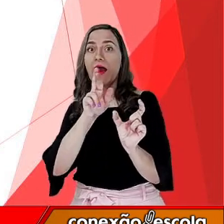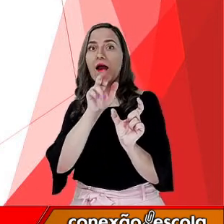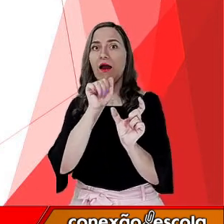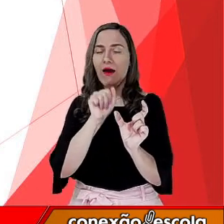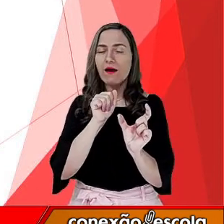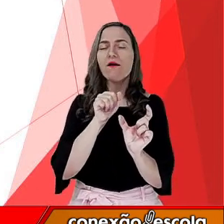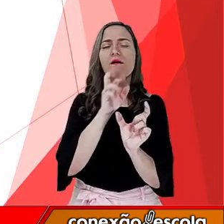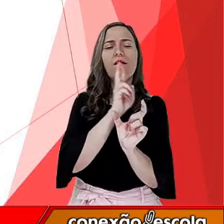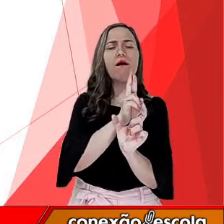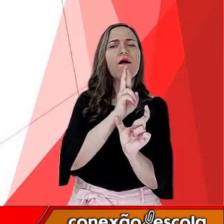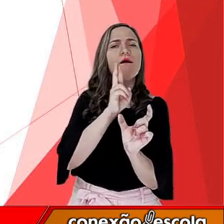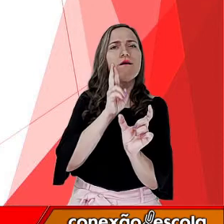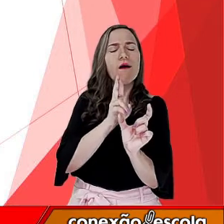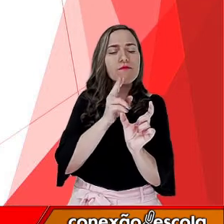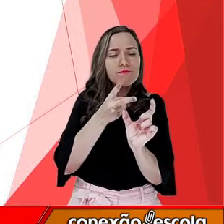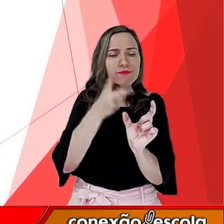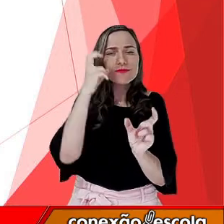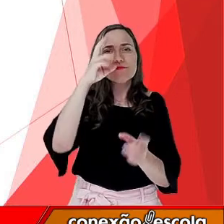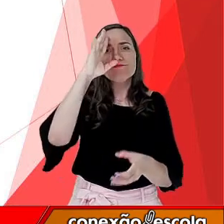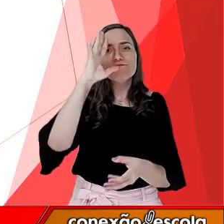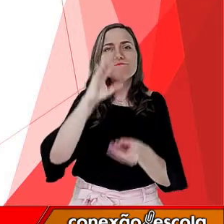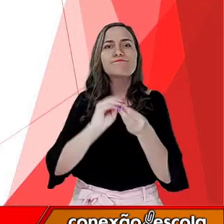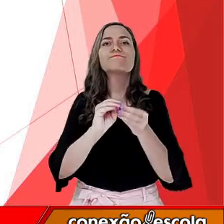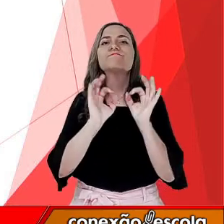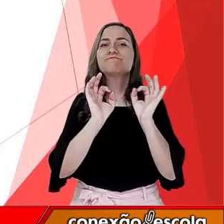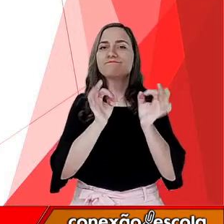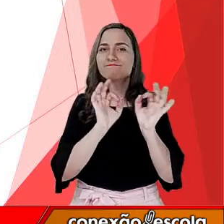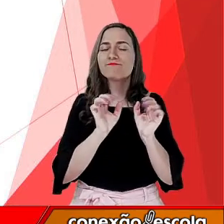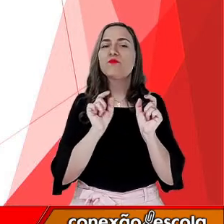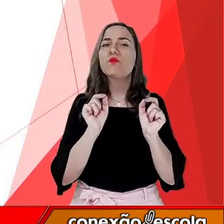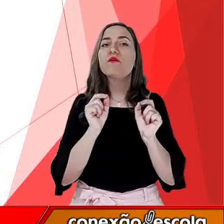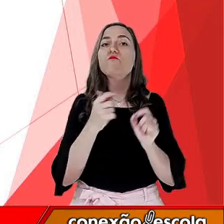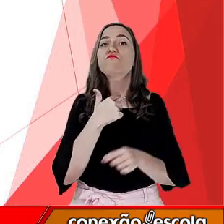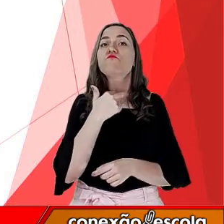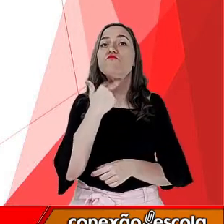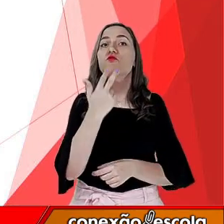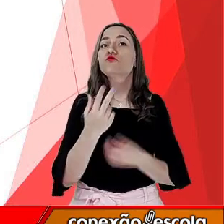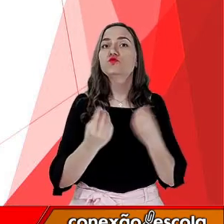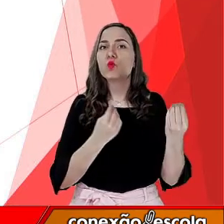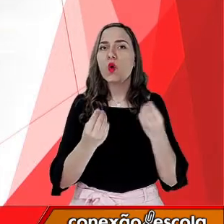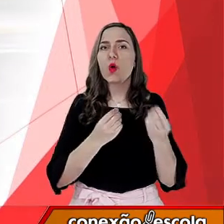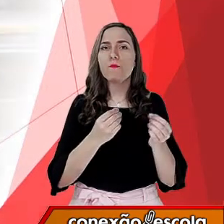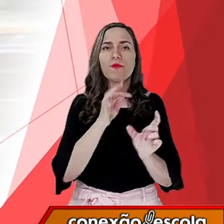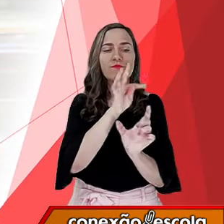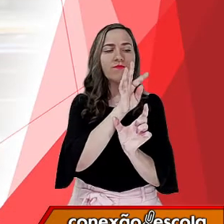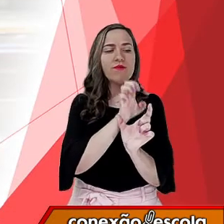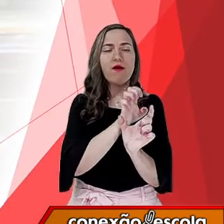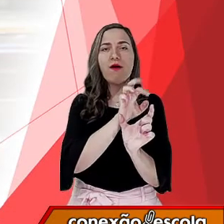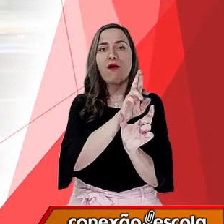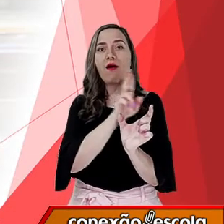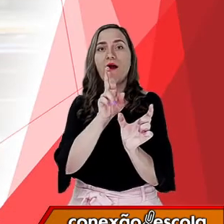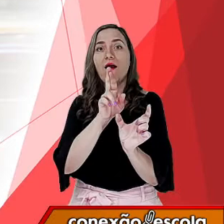o RR no meio da palavra. Observa um som. Ha.